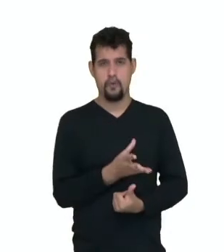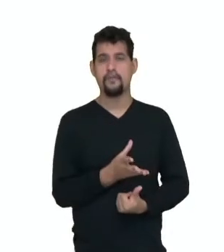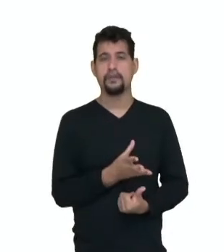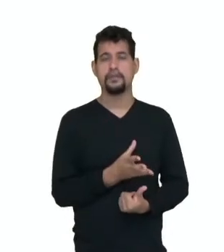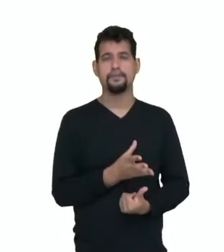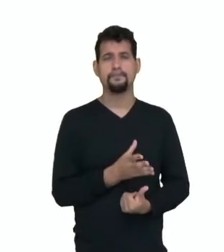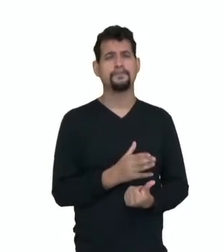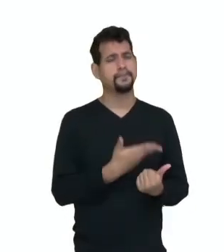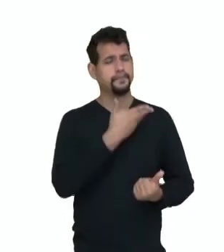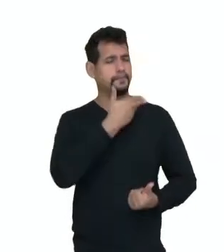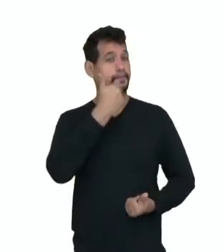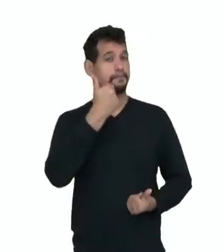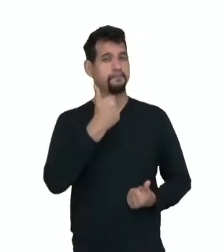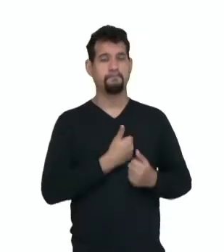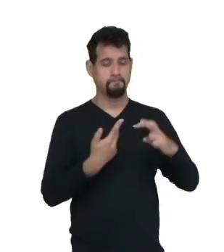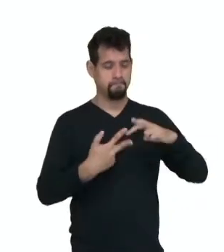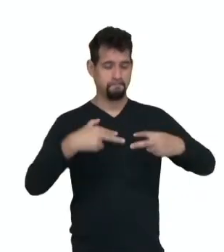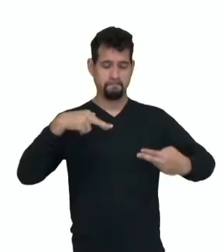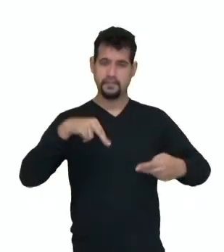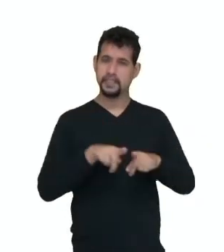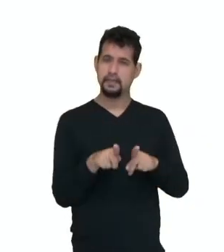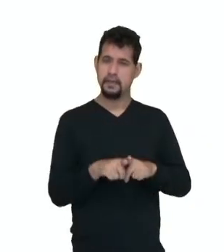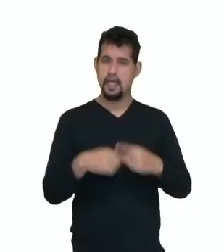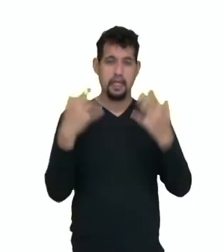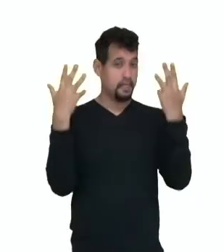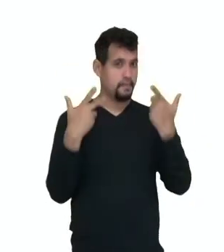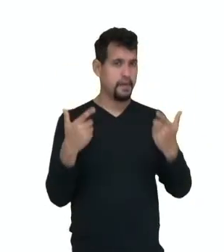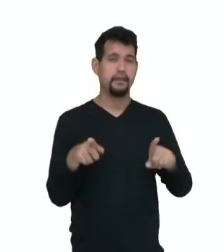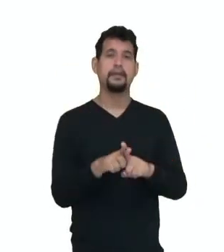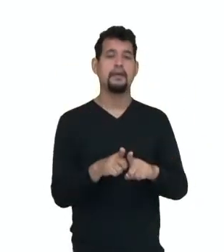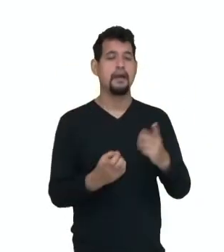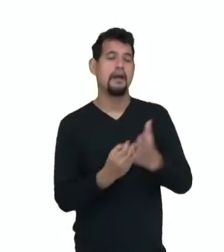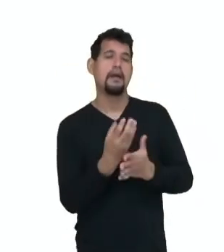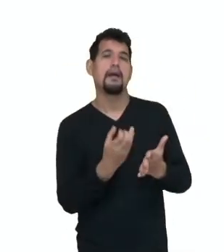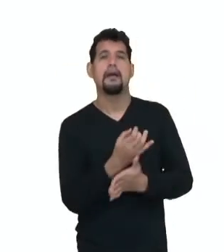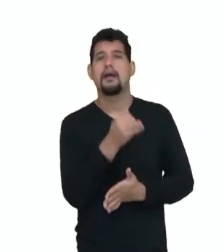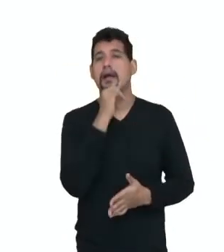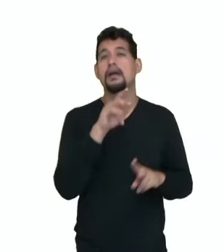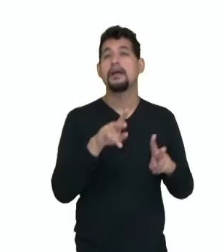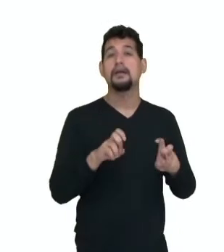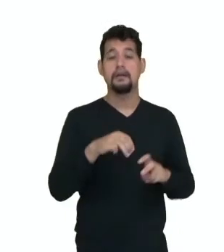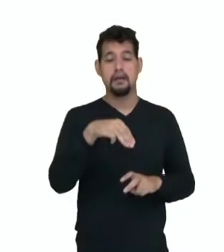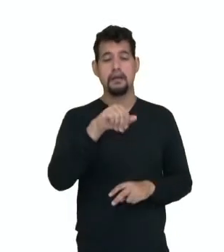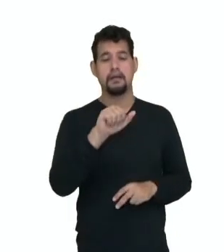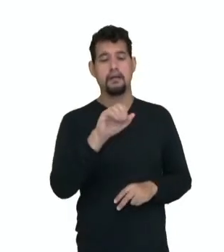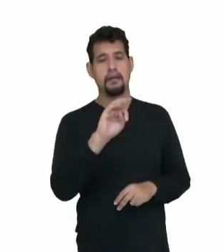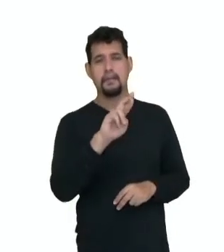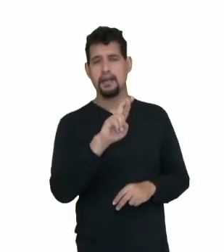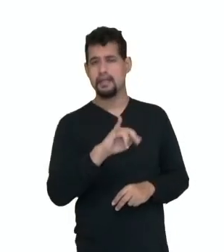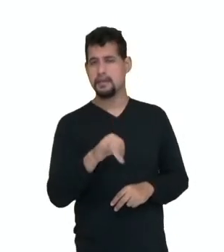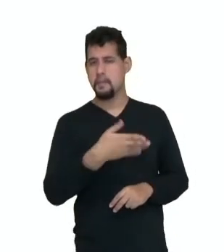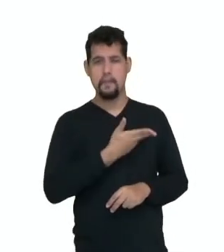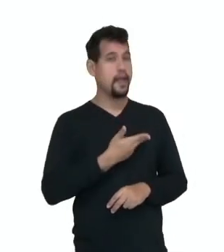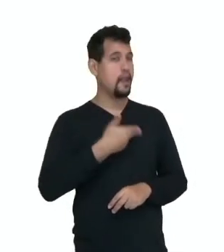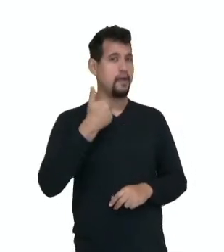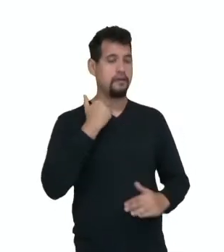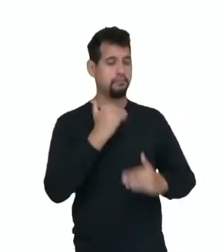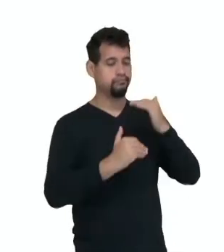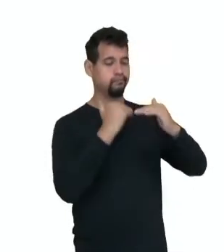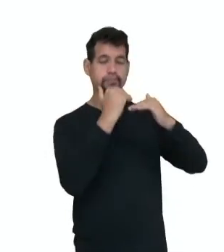com melhoramento genético dos rebanhos, né? Produção também de matrizes, né? Melhores, assim por